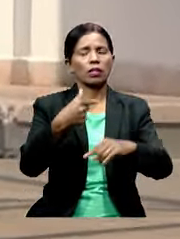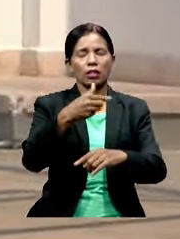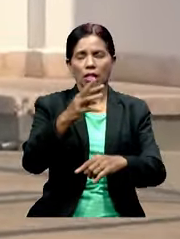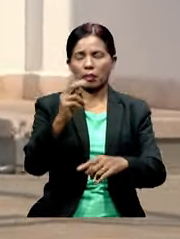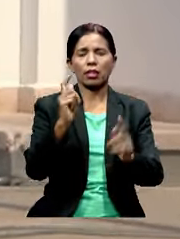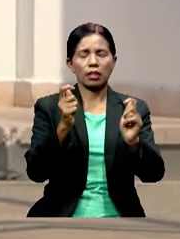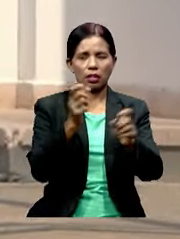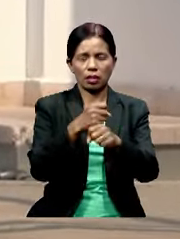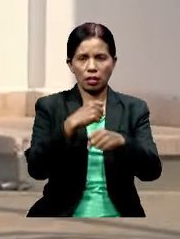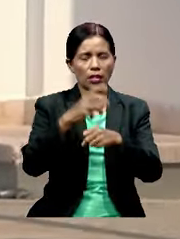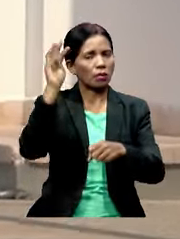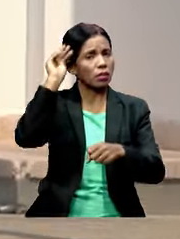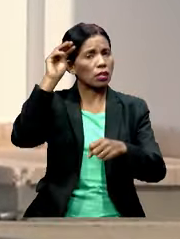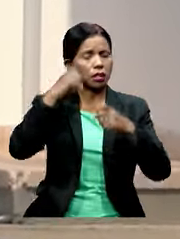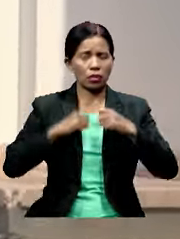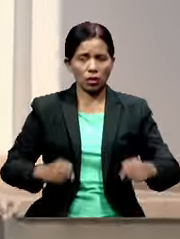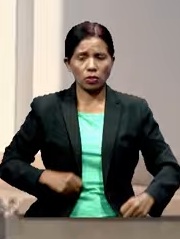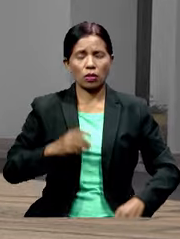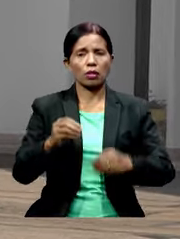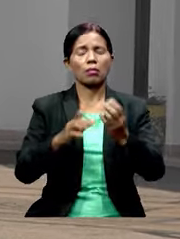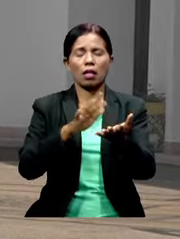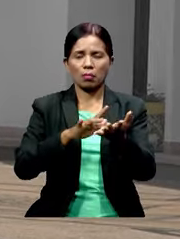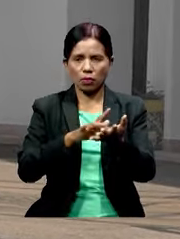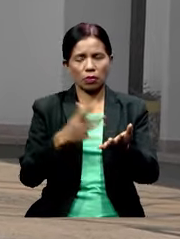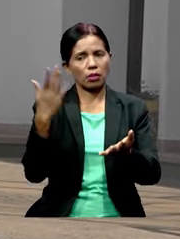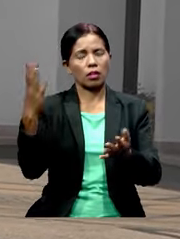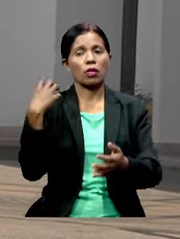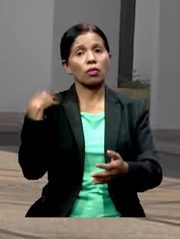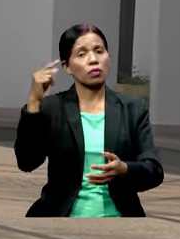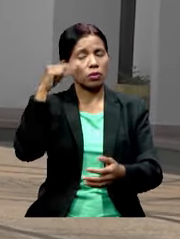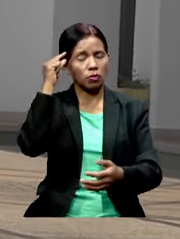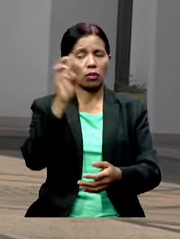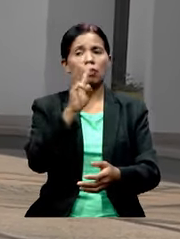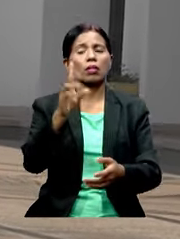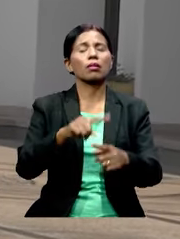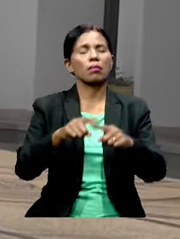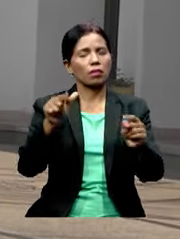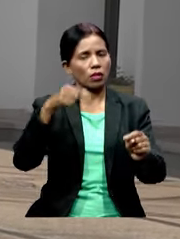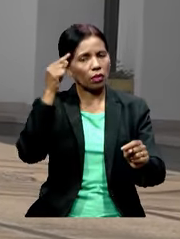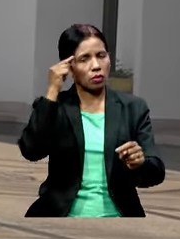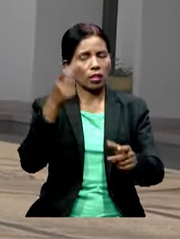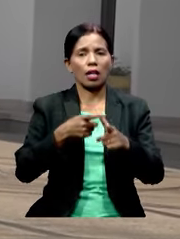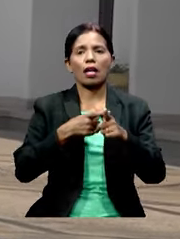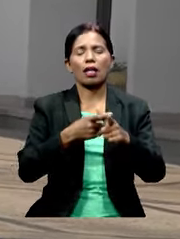tenta to confirma o ministro da Saúde quando o assunto refere a Palácio e Governo quarta, né? Mas bem governante,